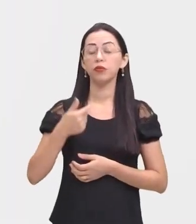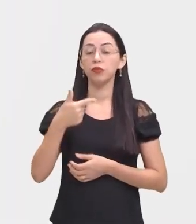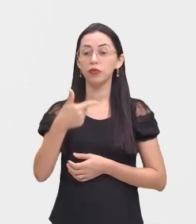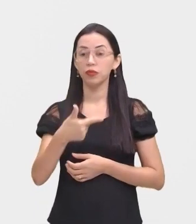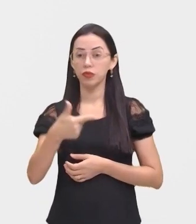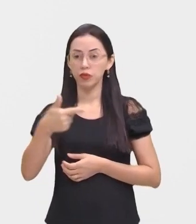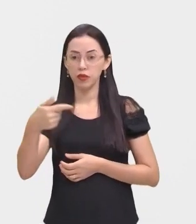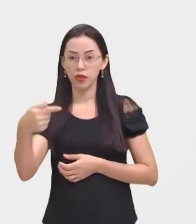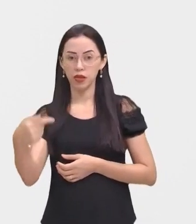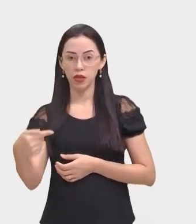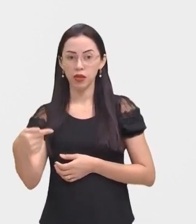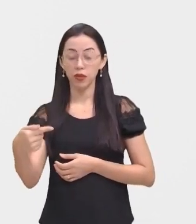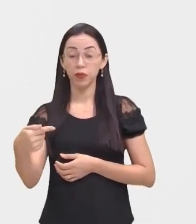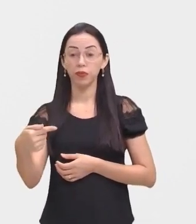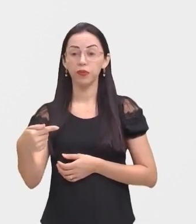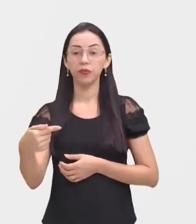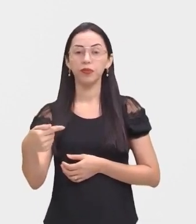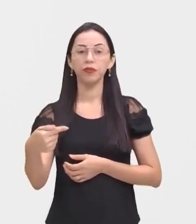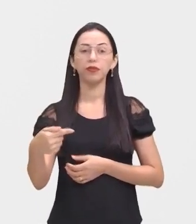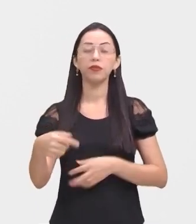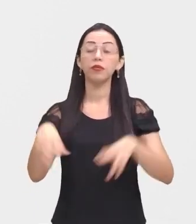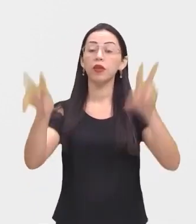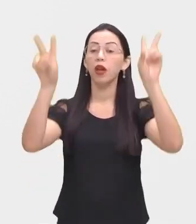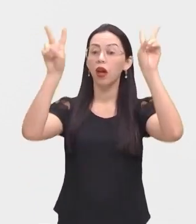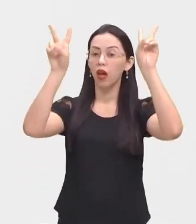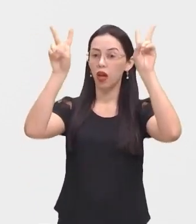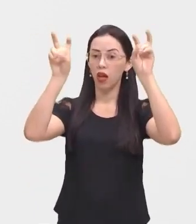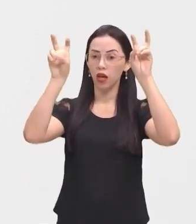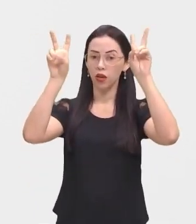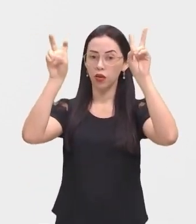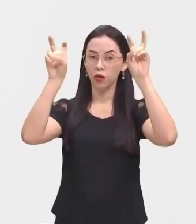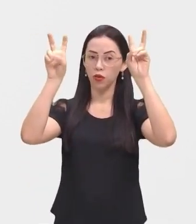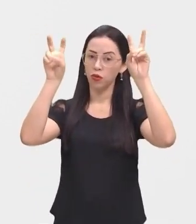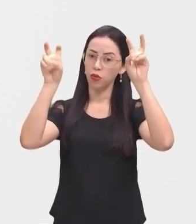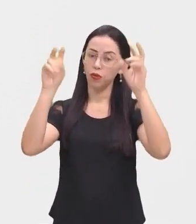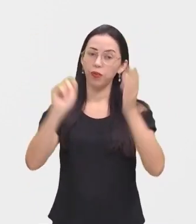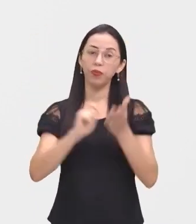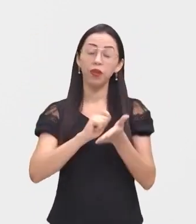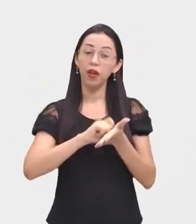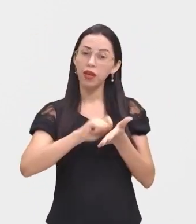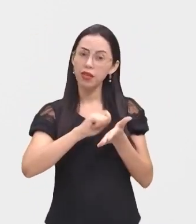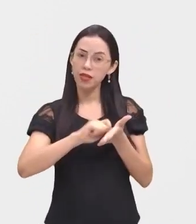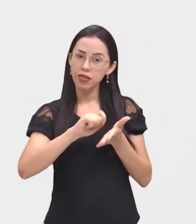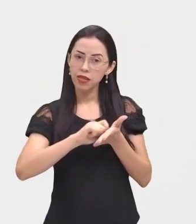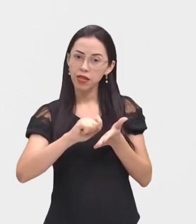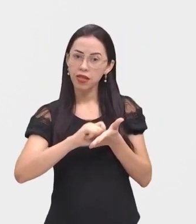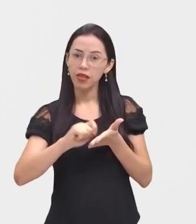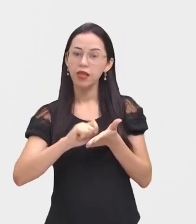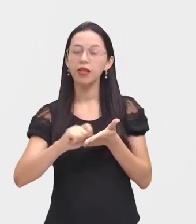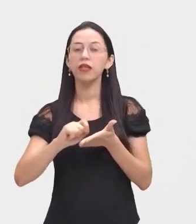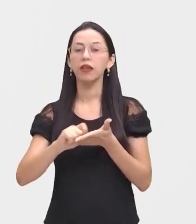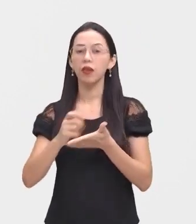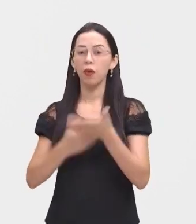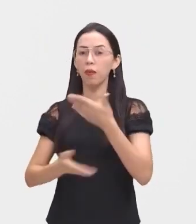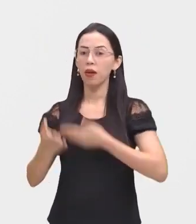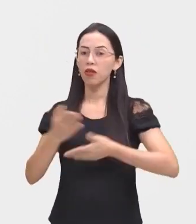aula 27. Qual é o nosso eixo? Escrita compartilhada